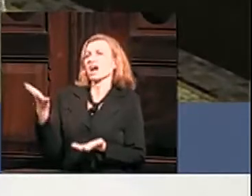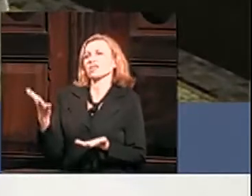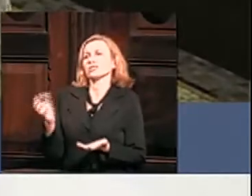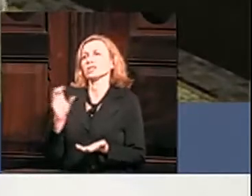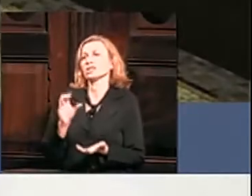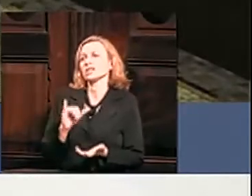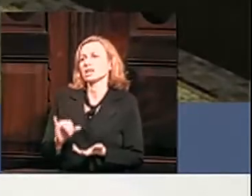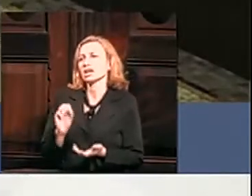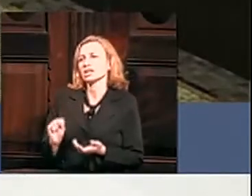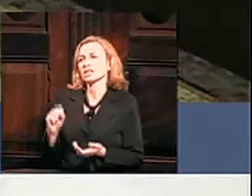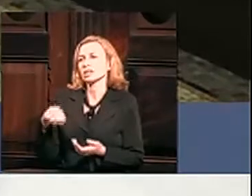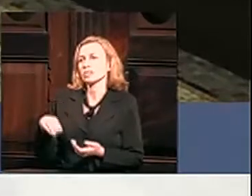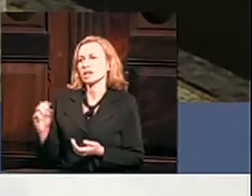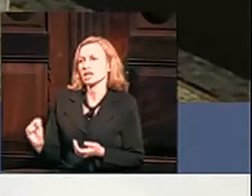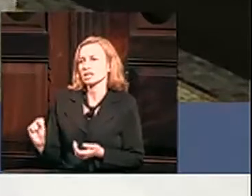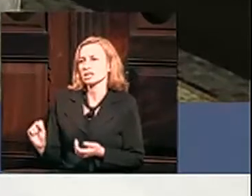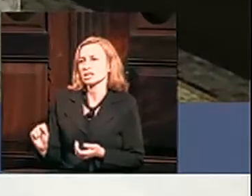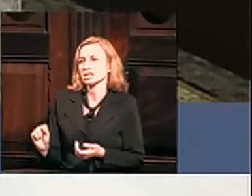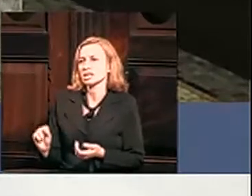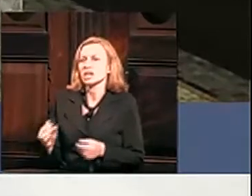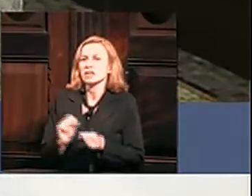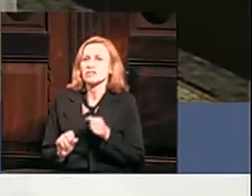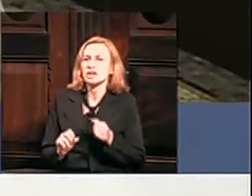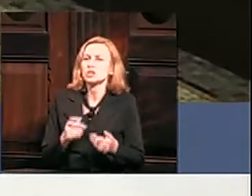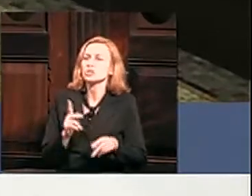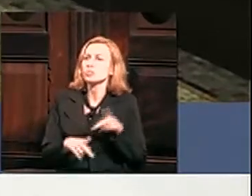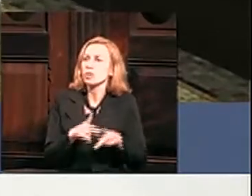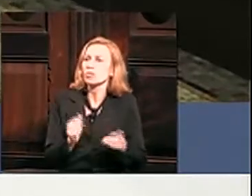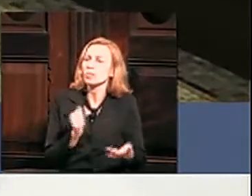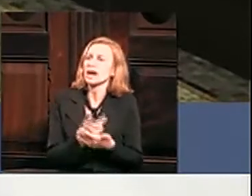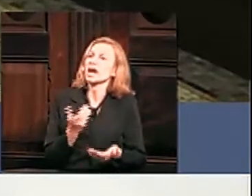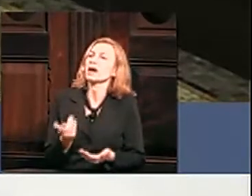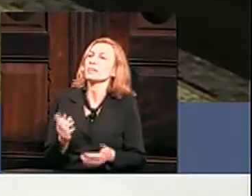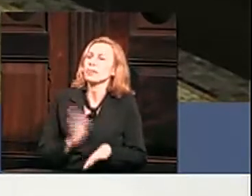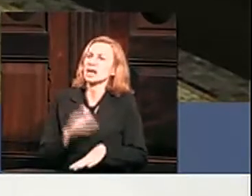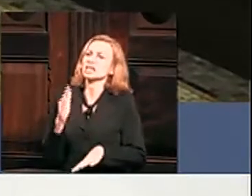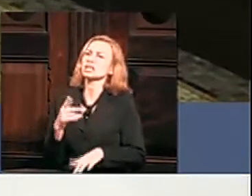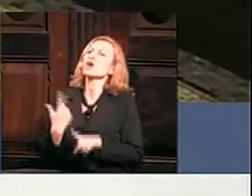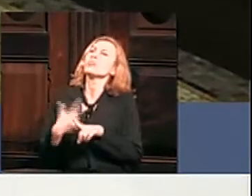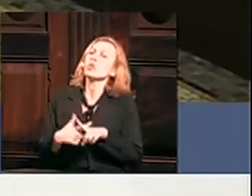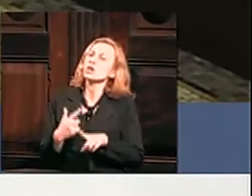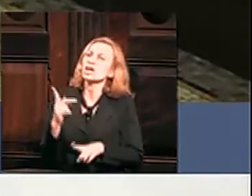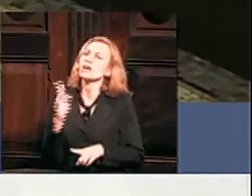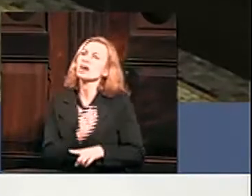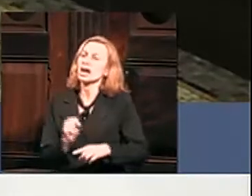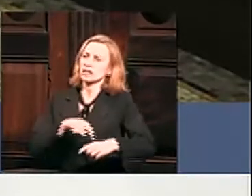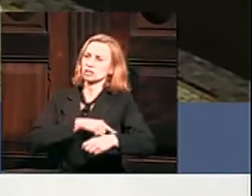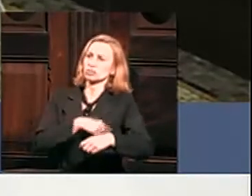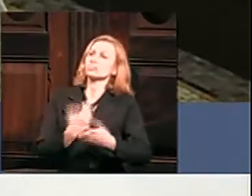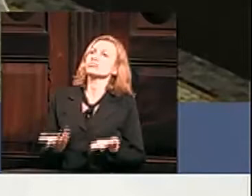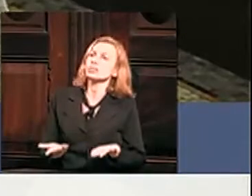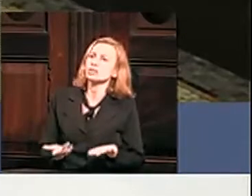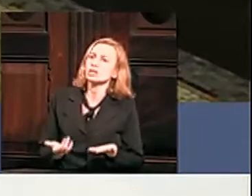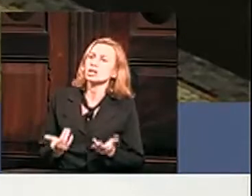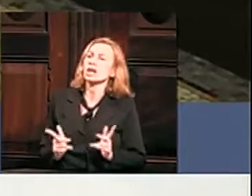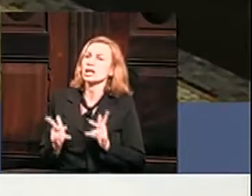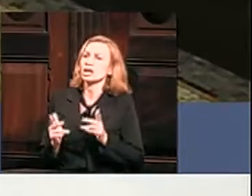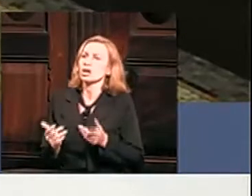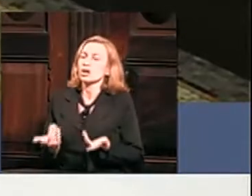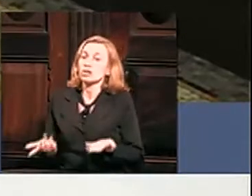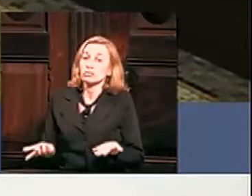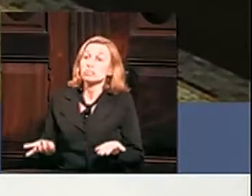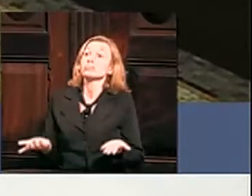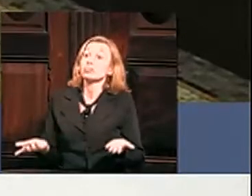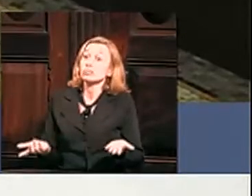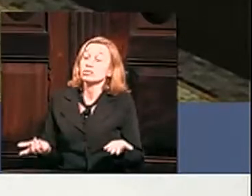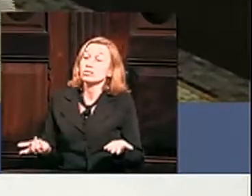ICMS, que sacrifica a população? Por que que o botijão de gás é o preço absurdo que é hoje? Então nós vamos